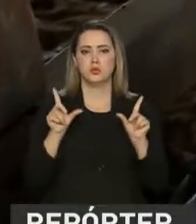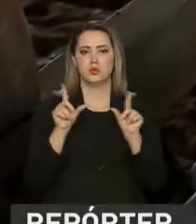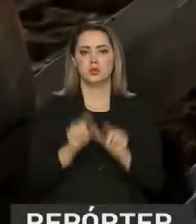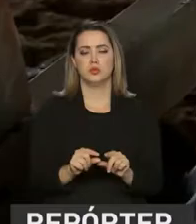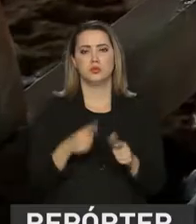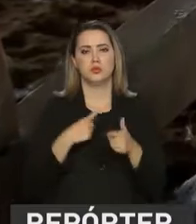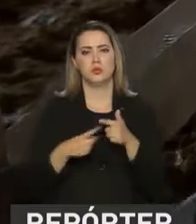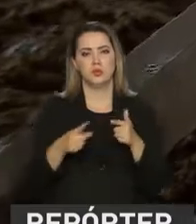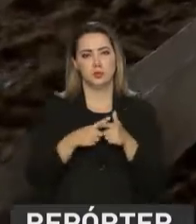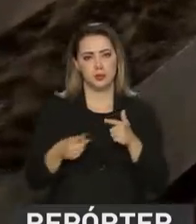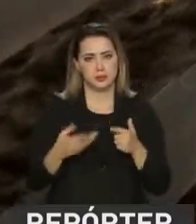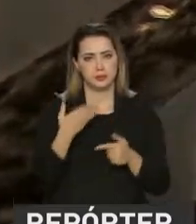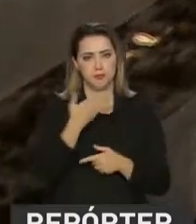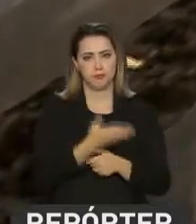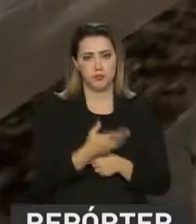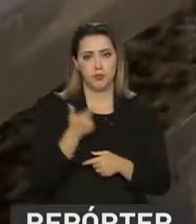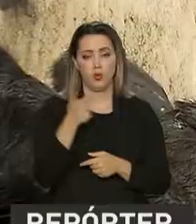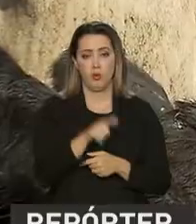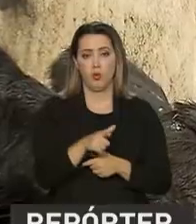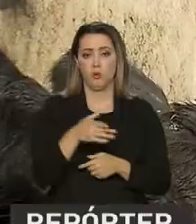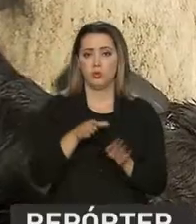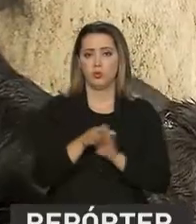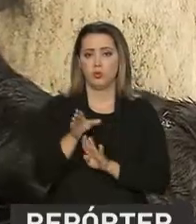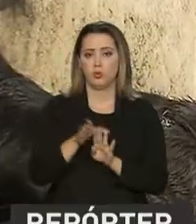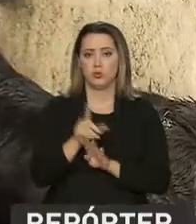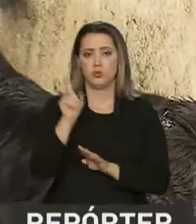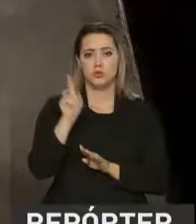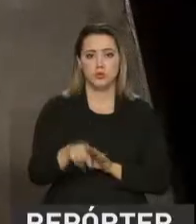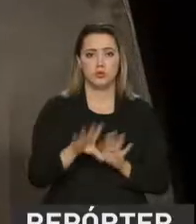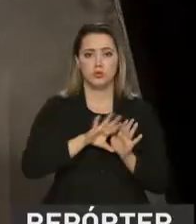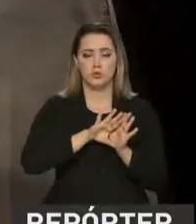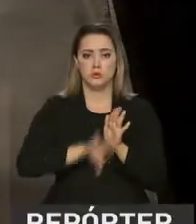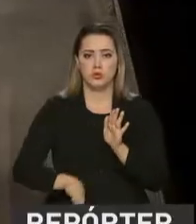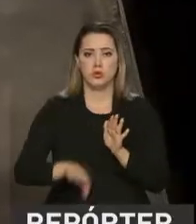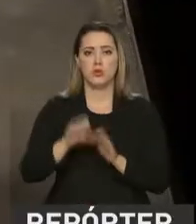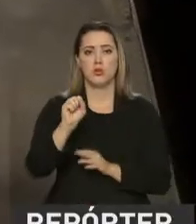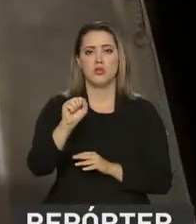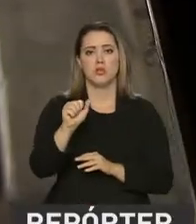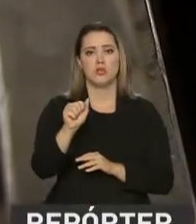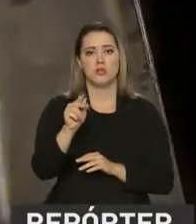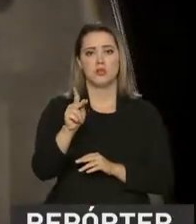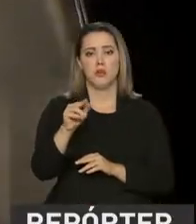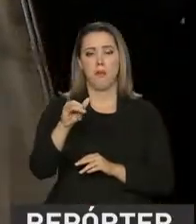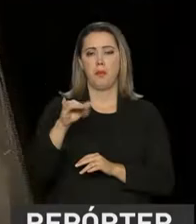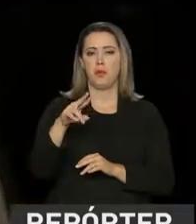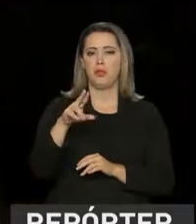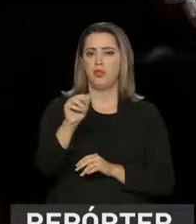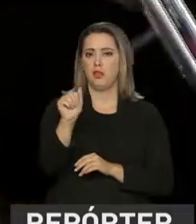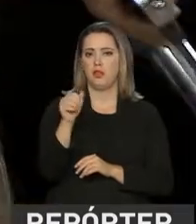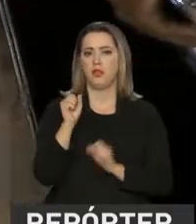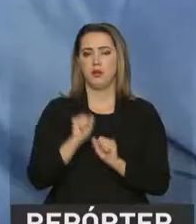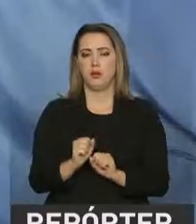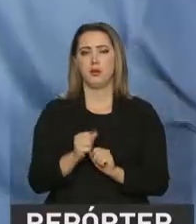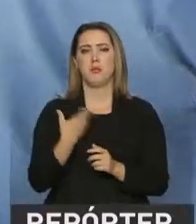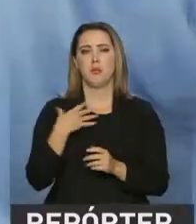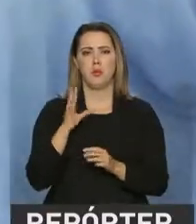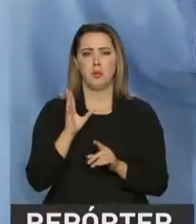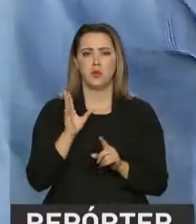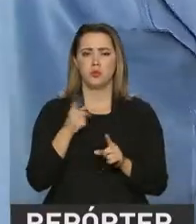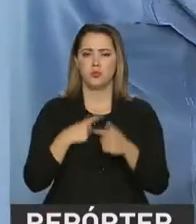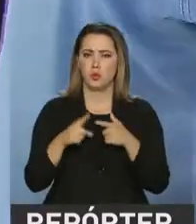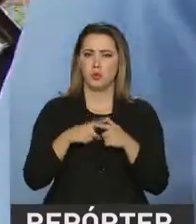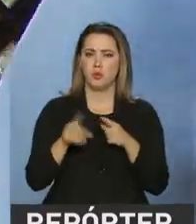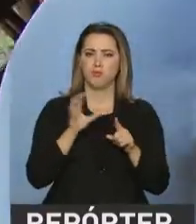risco de lesões outra recomendação é a retirada das substâncias a pune na componente que pode causar reações na